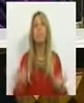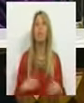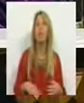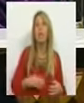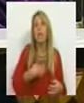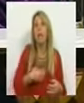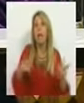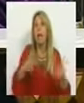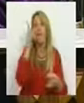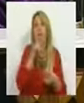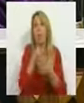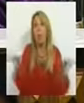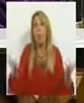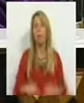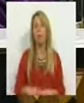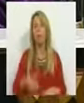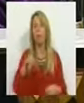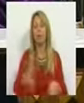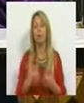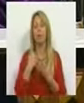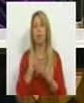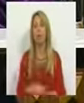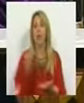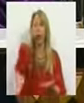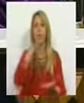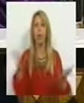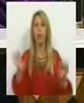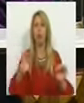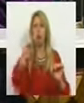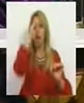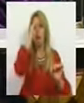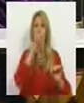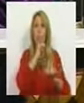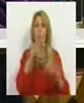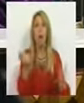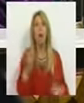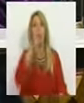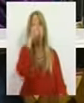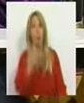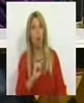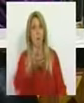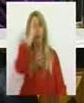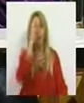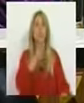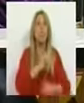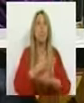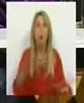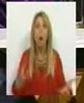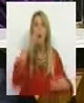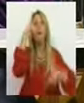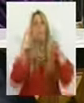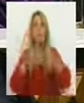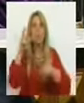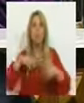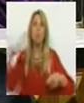sabem os partidos que suportam o Governo que não estão a desrespeitar o Governo anterior. Estão sim a desrespeitar os portugueses que deram